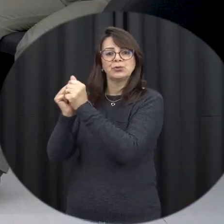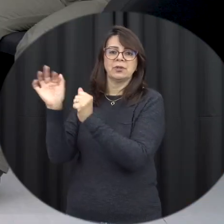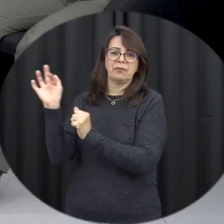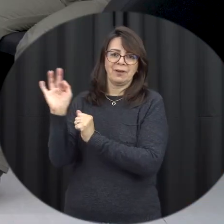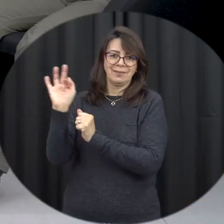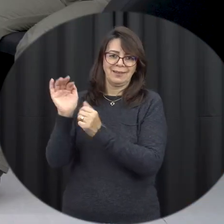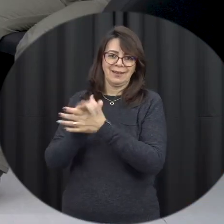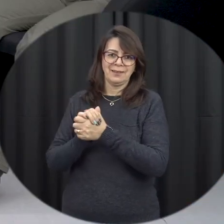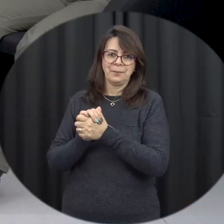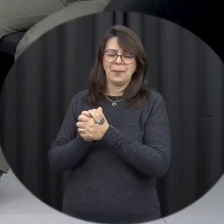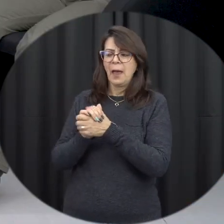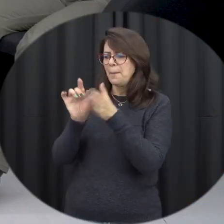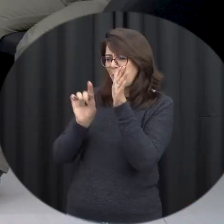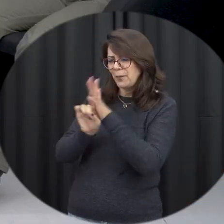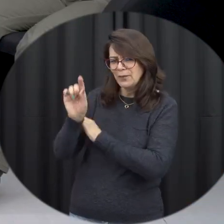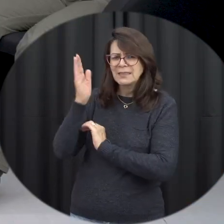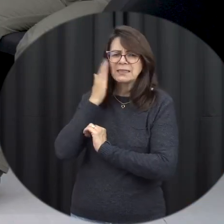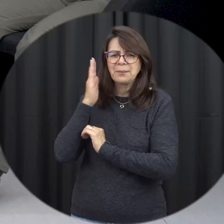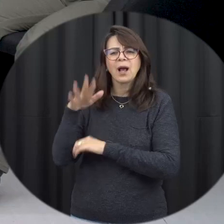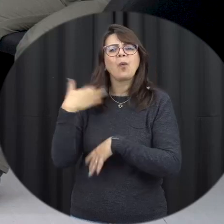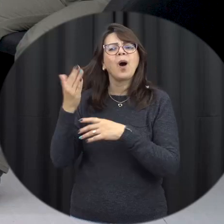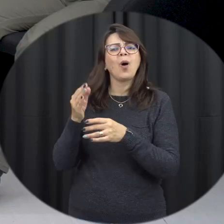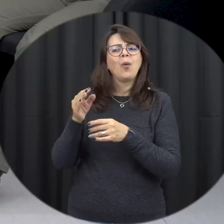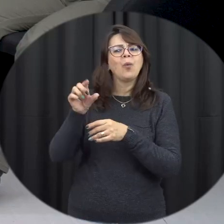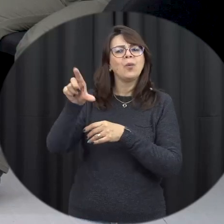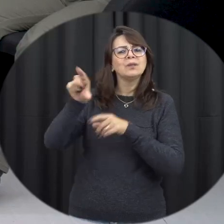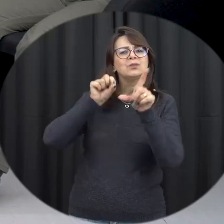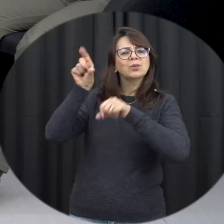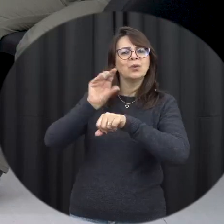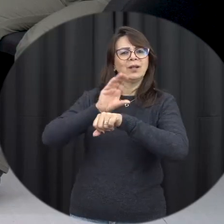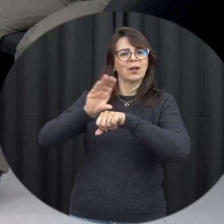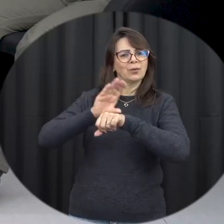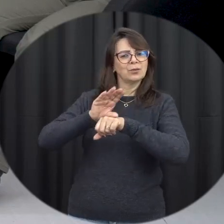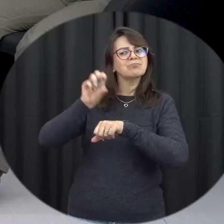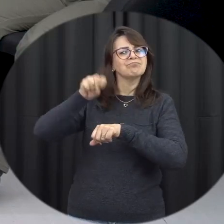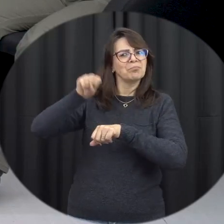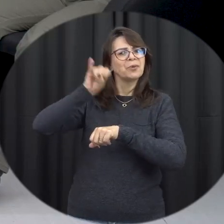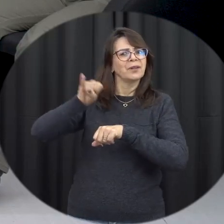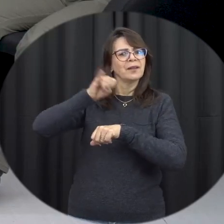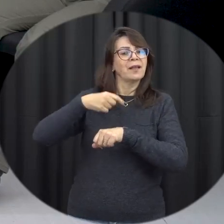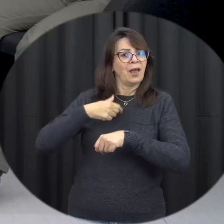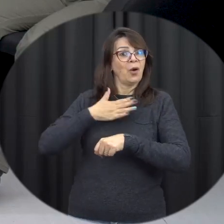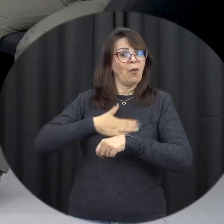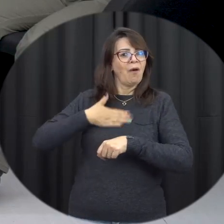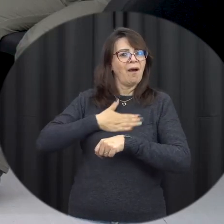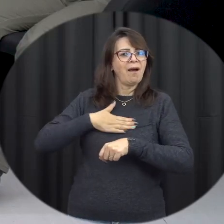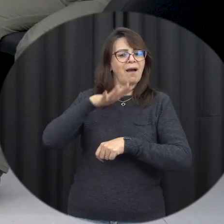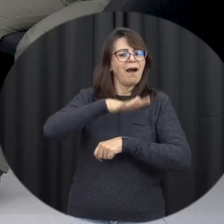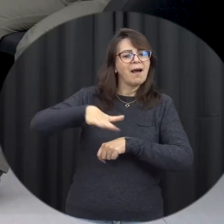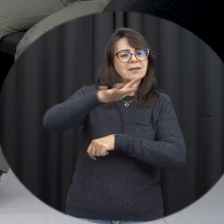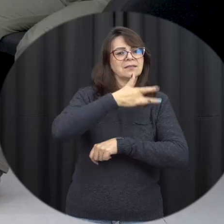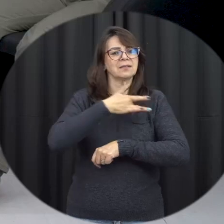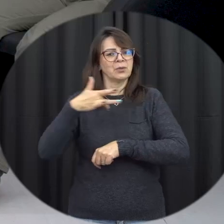Foi fácil de escolher? Isso é importante. Marcou muito também isso, porque eu gostava da